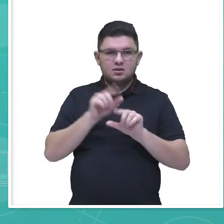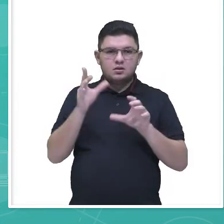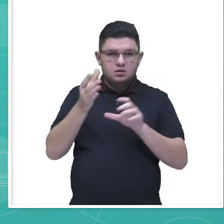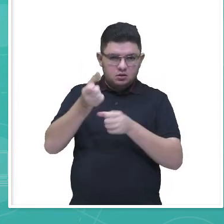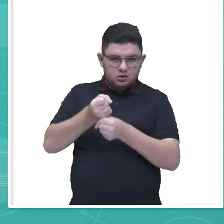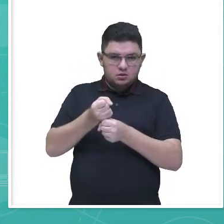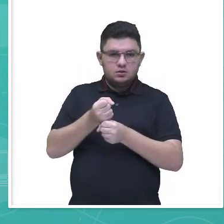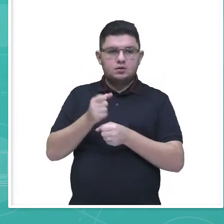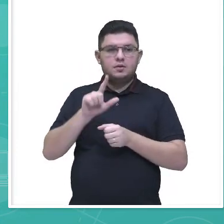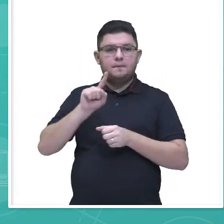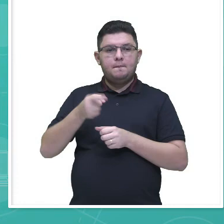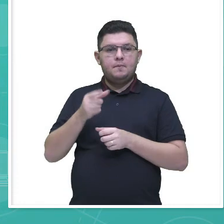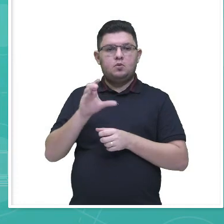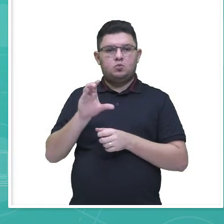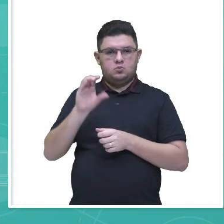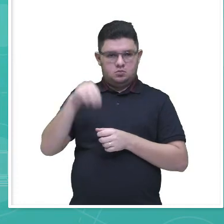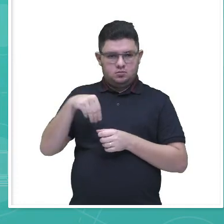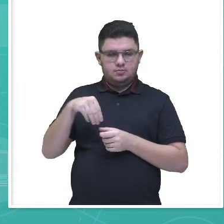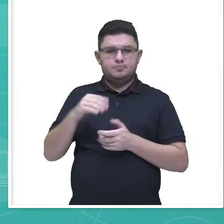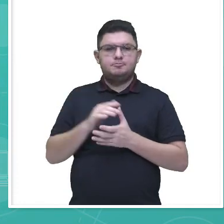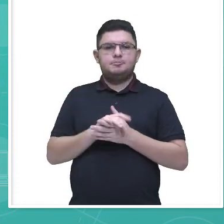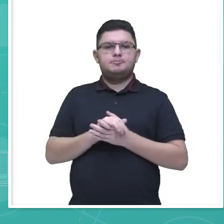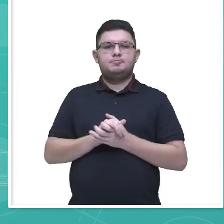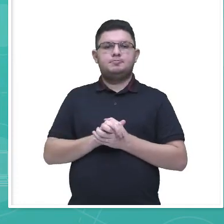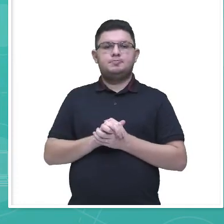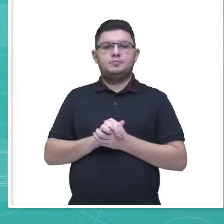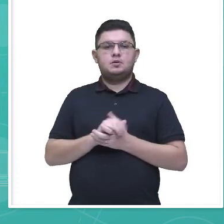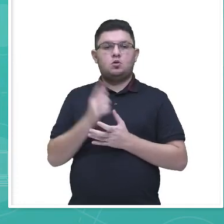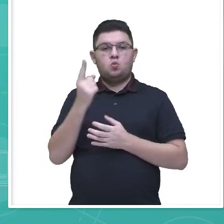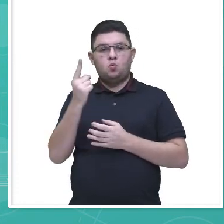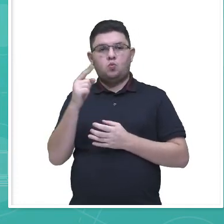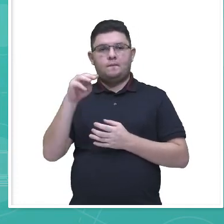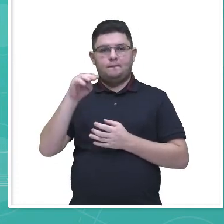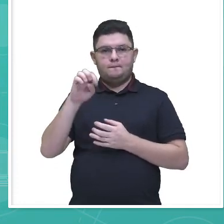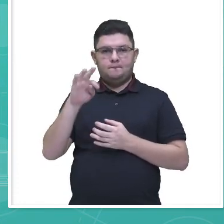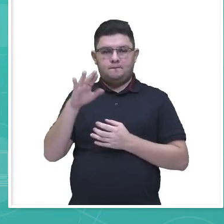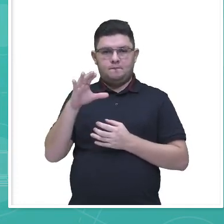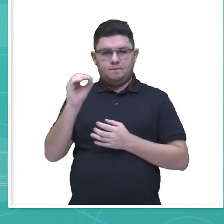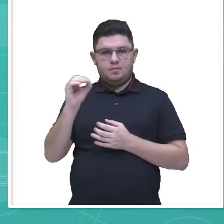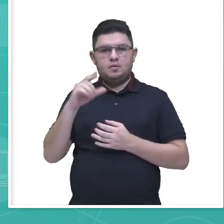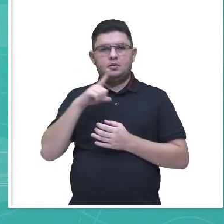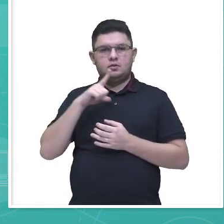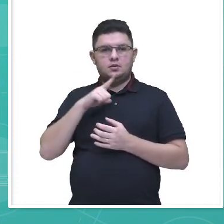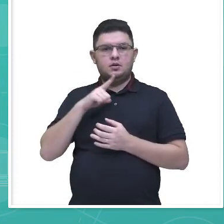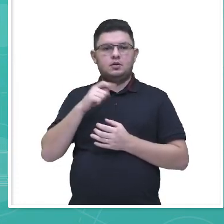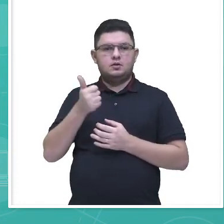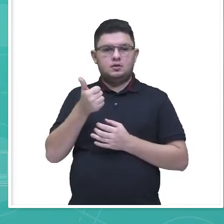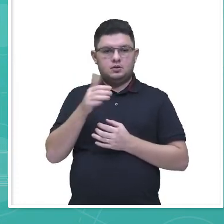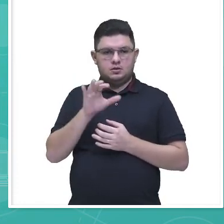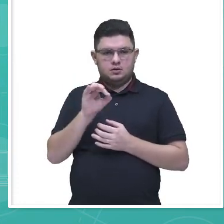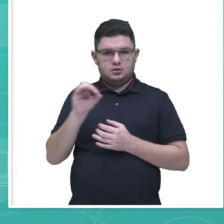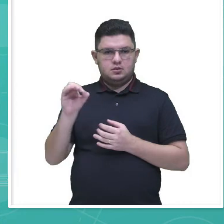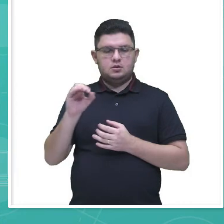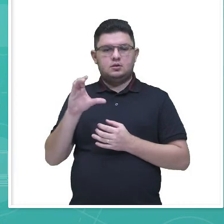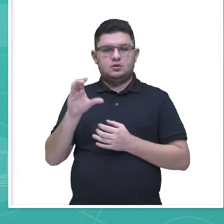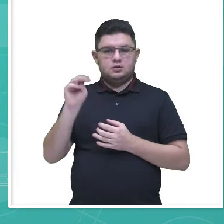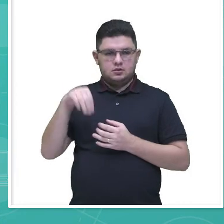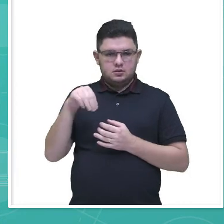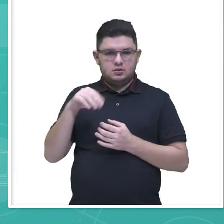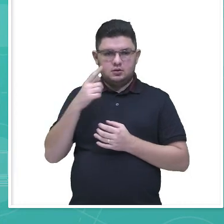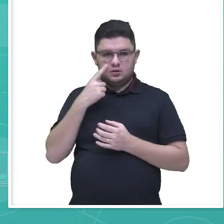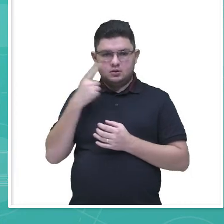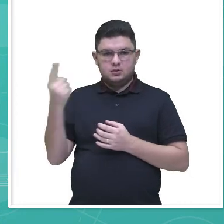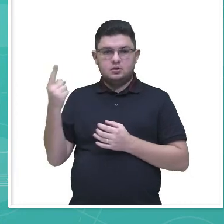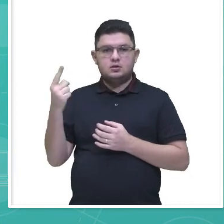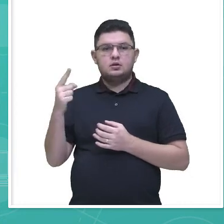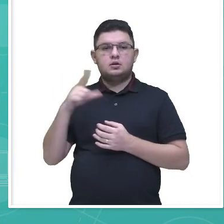1000 centímetros. E aí, 1 metro tem 100 centímetros. Quantos metros você vai ter aqui, ó,